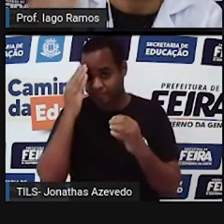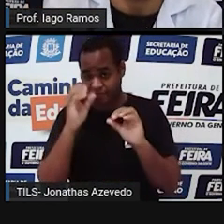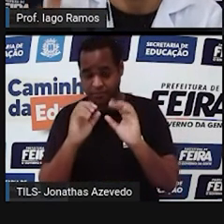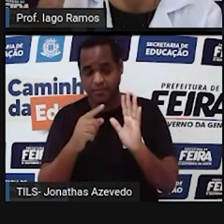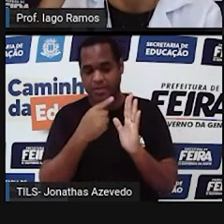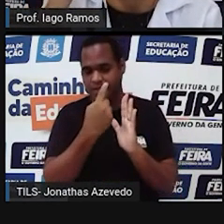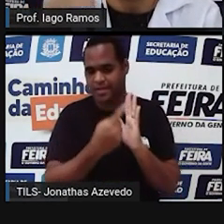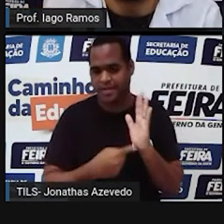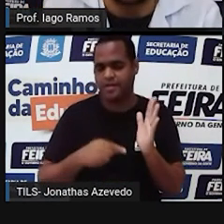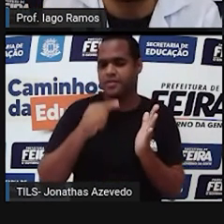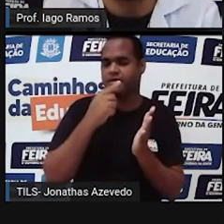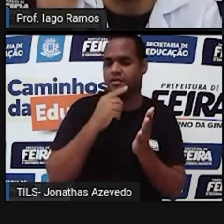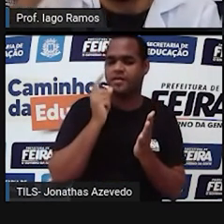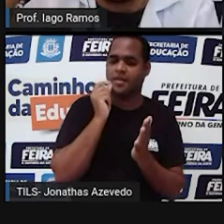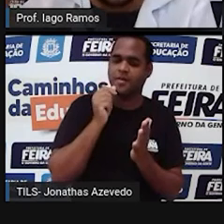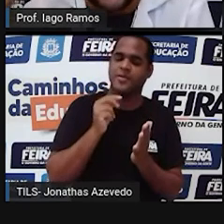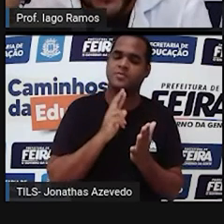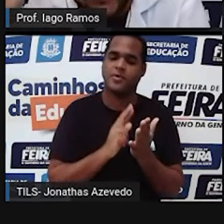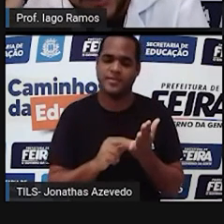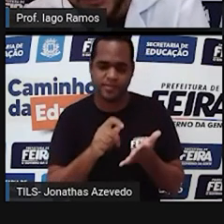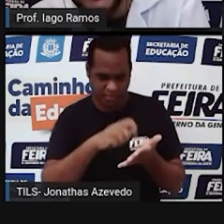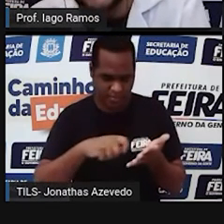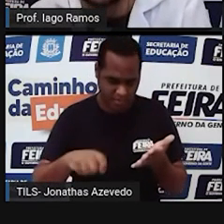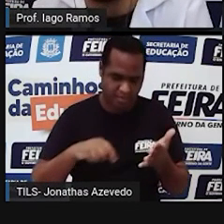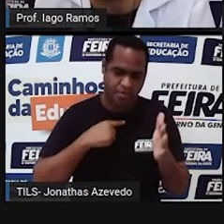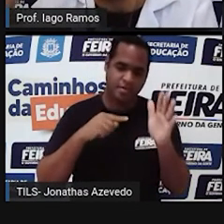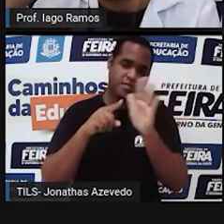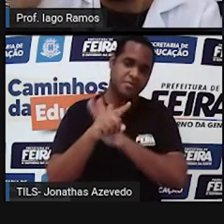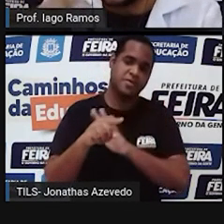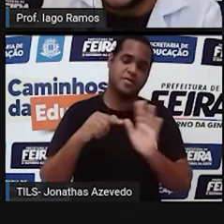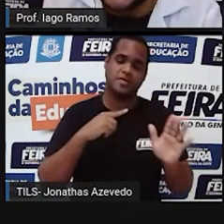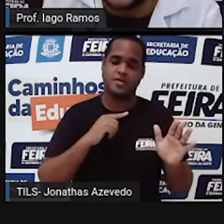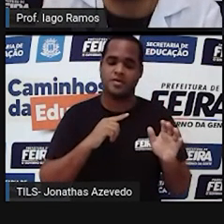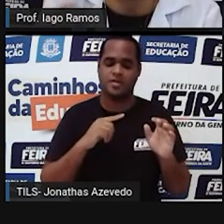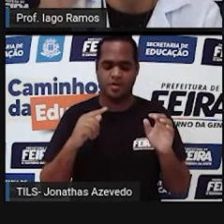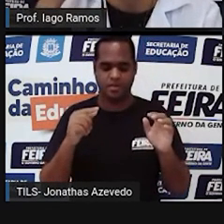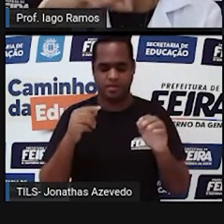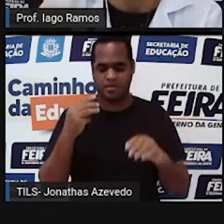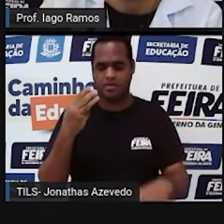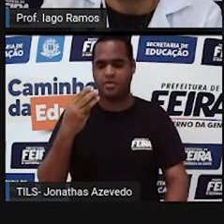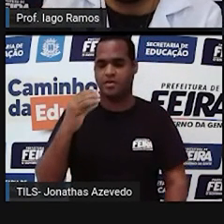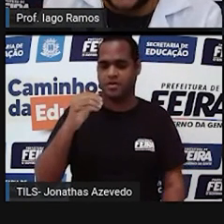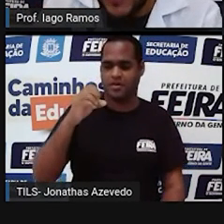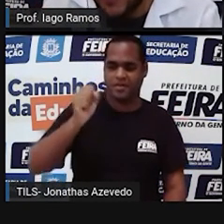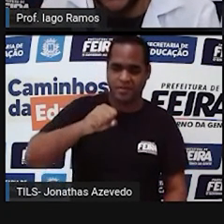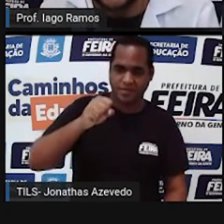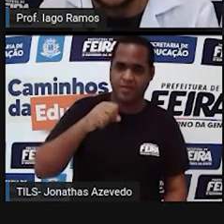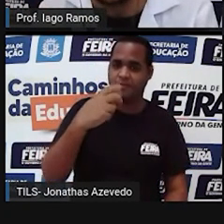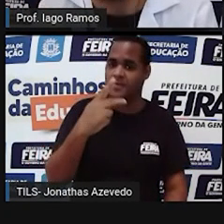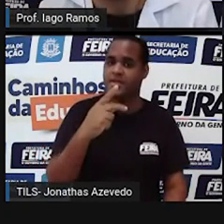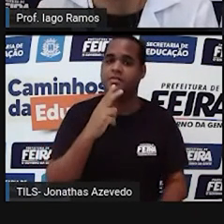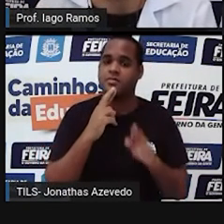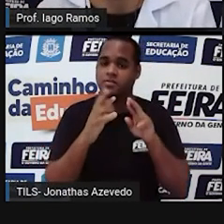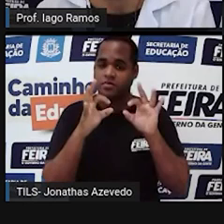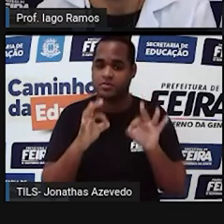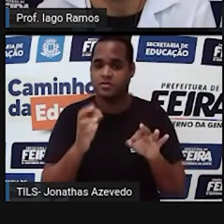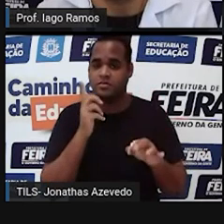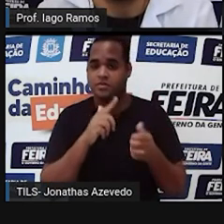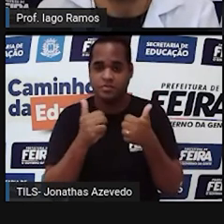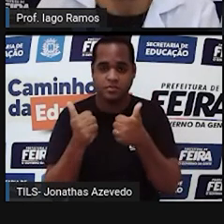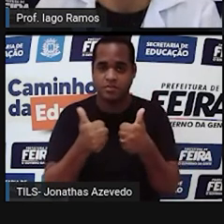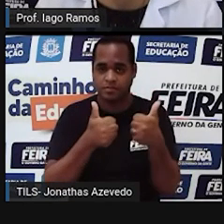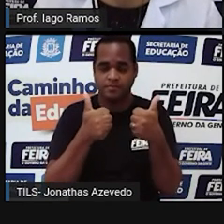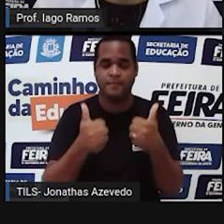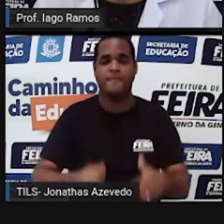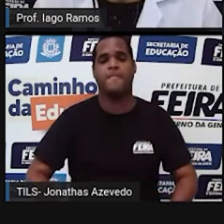Caderno, lápis, borracha, perguntinha na tela, 30 segundinhos, você anota a sua resposta, tá